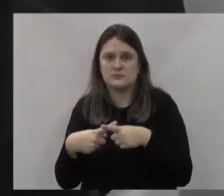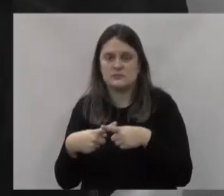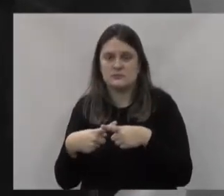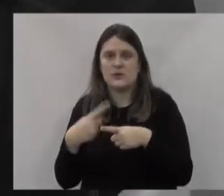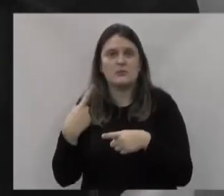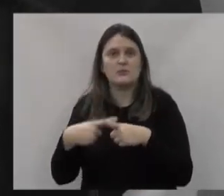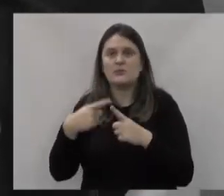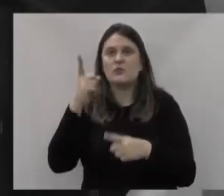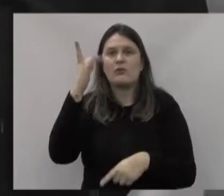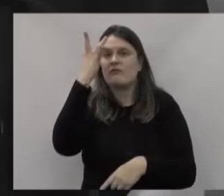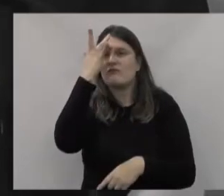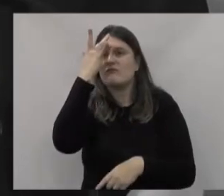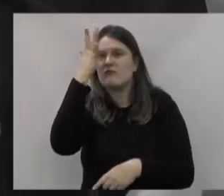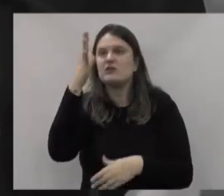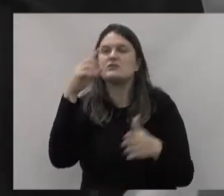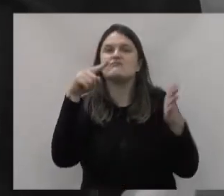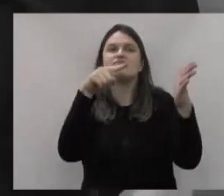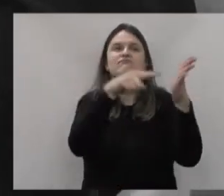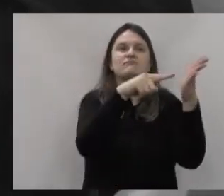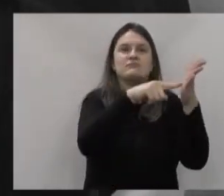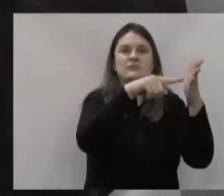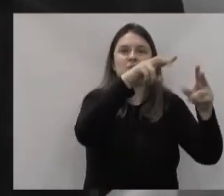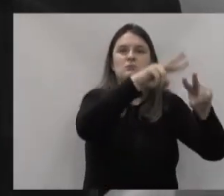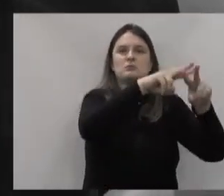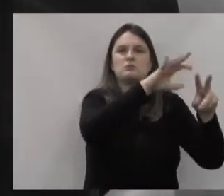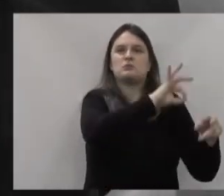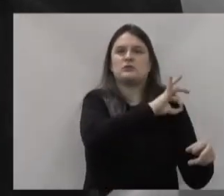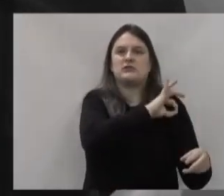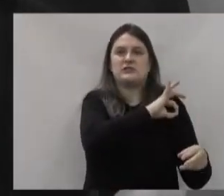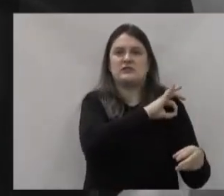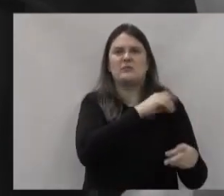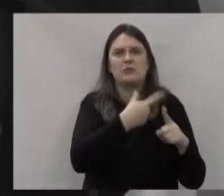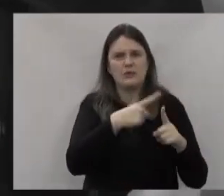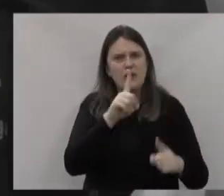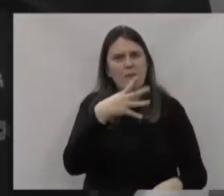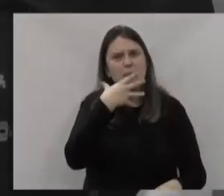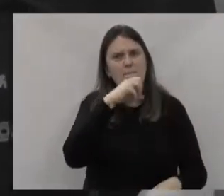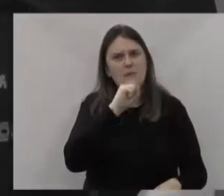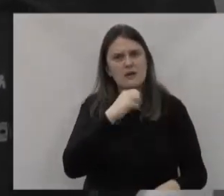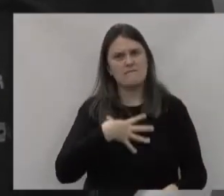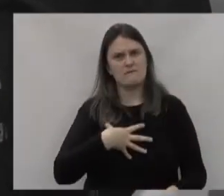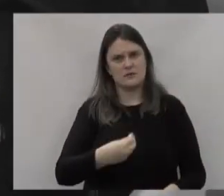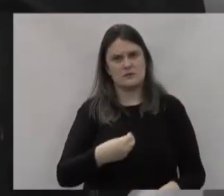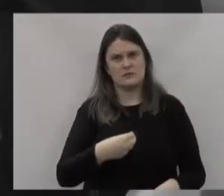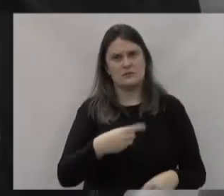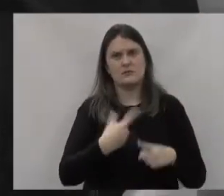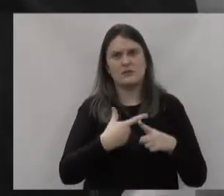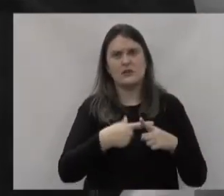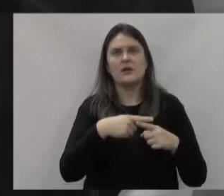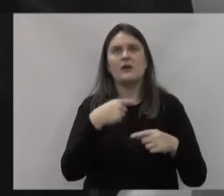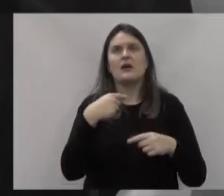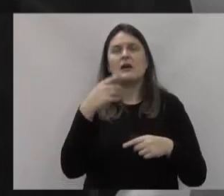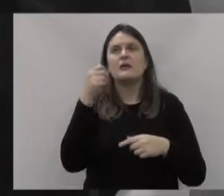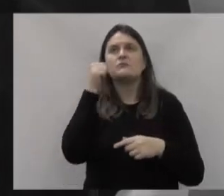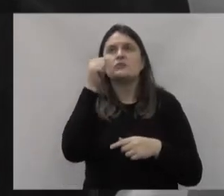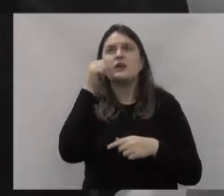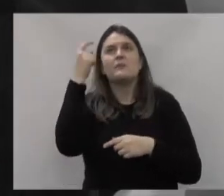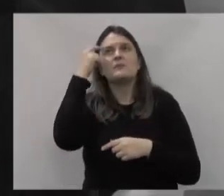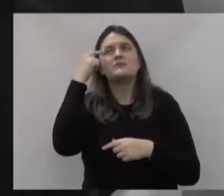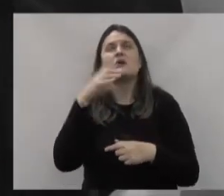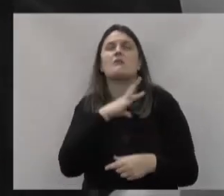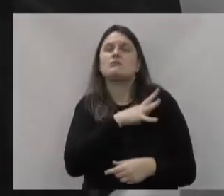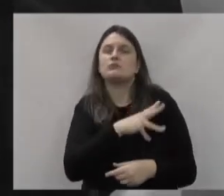não é fácil você denunciar o pai dos teus filhos. Não é fácil você denunciar a pessoa que você planejou passar o resto da tua